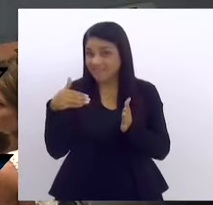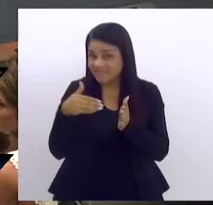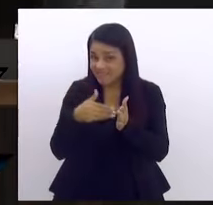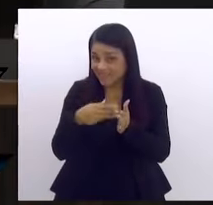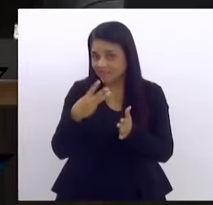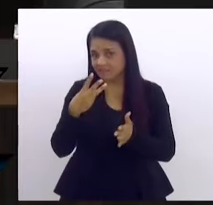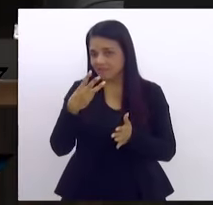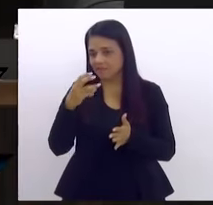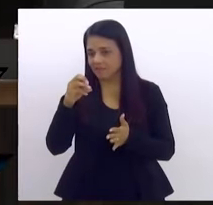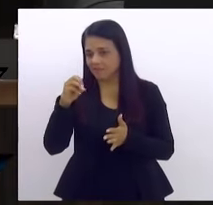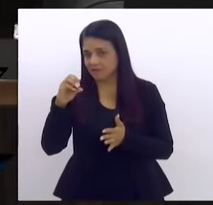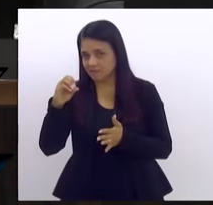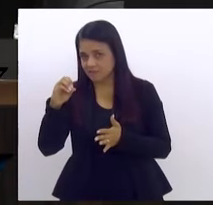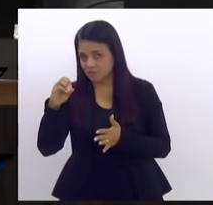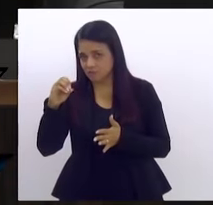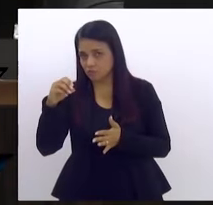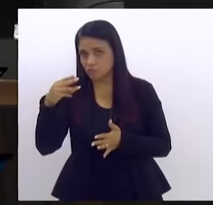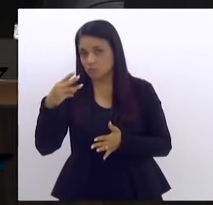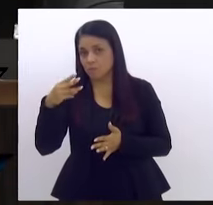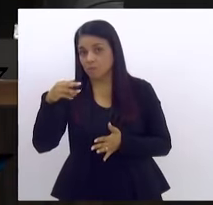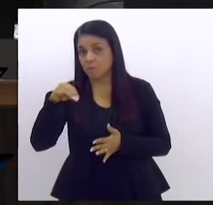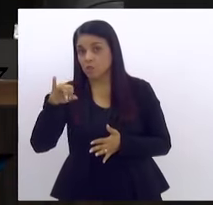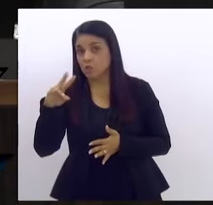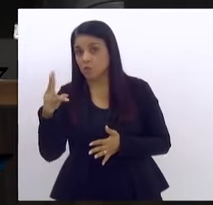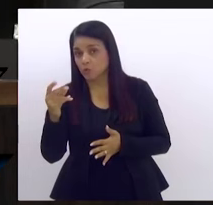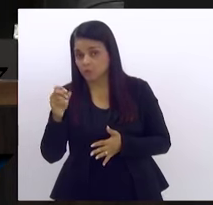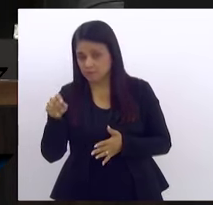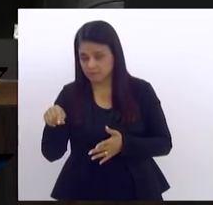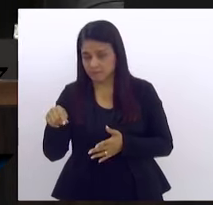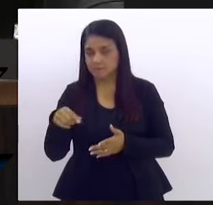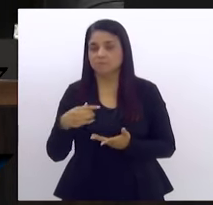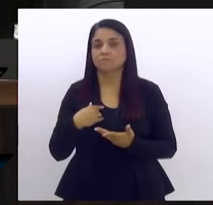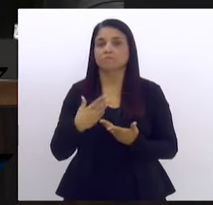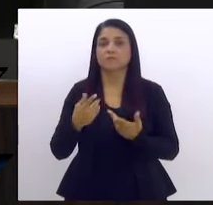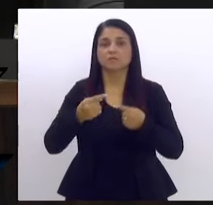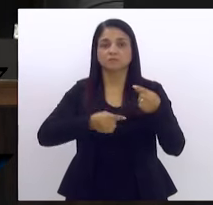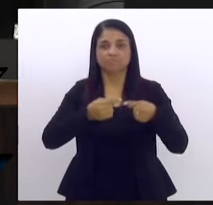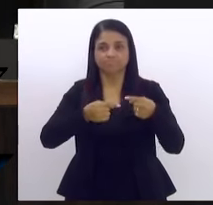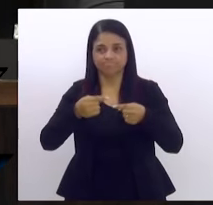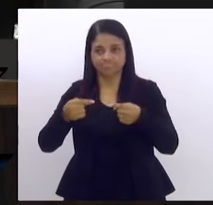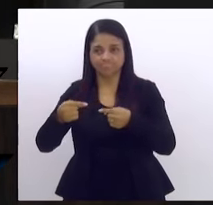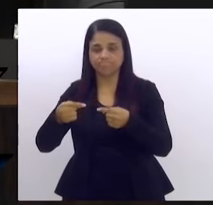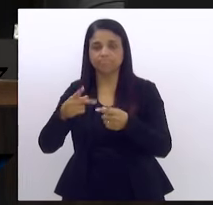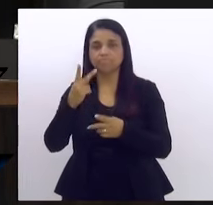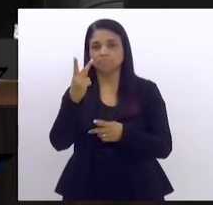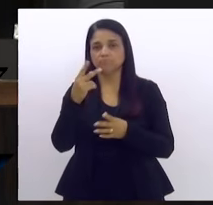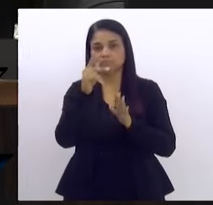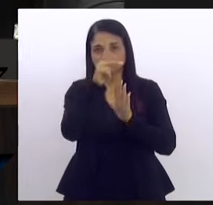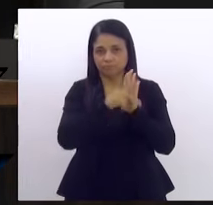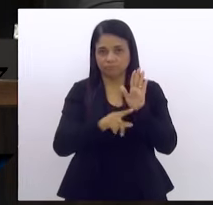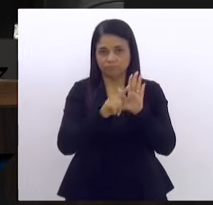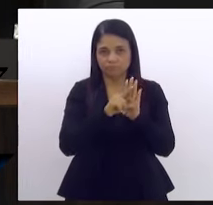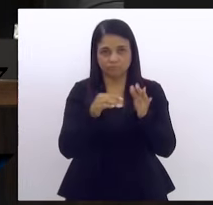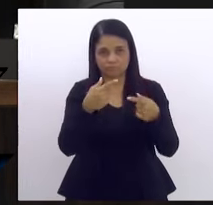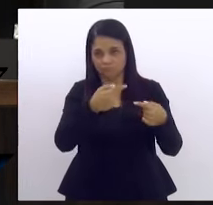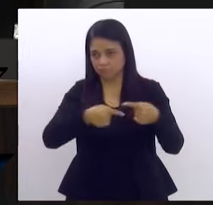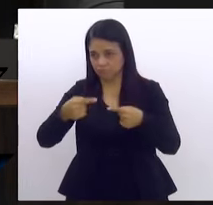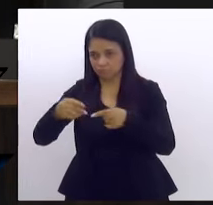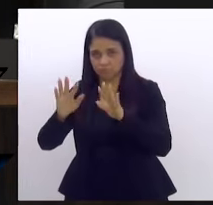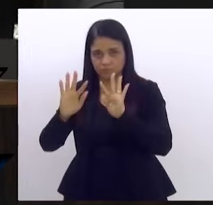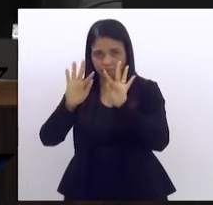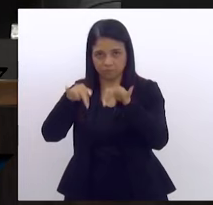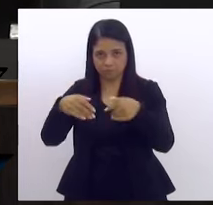Então, conforme combinado com todos, a discussão foi única dos próximos dois projetos. Não havendo mais quem queira